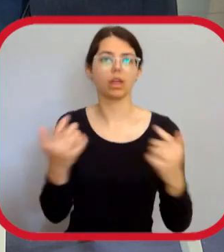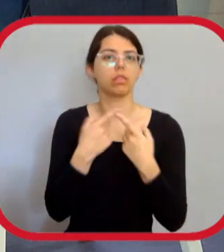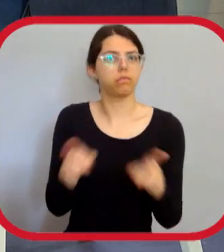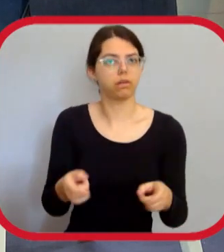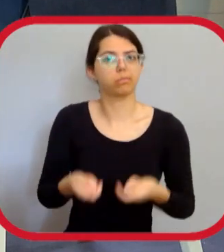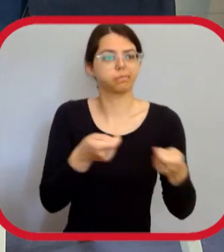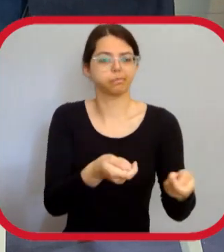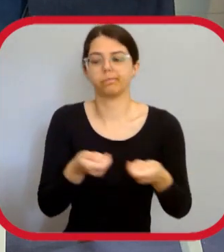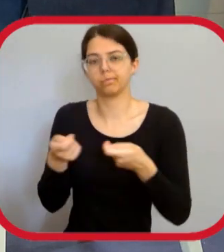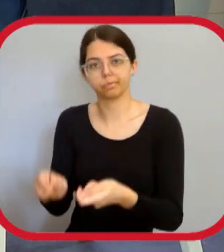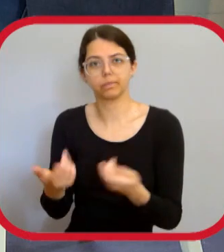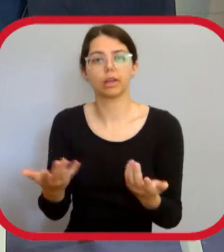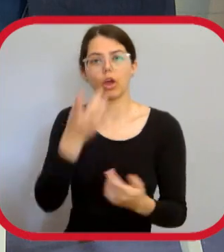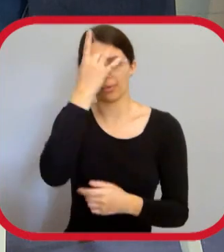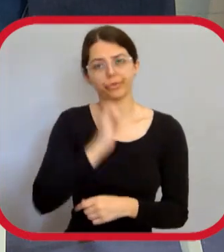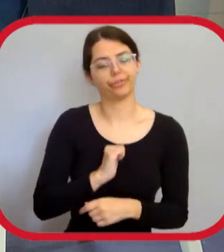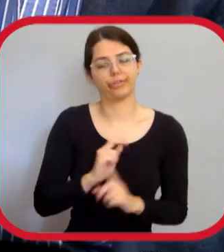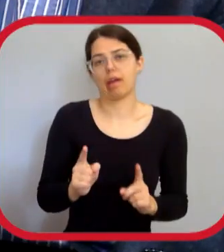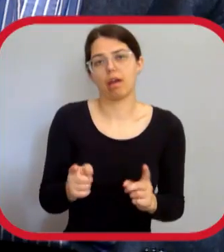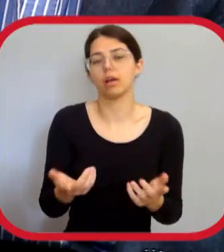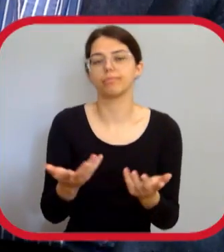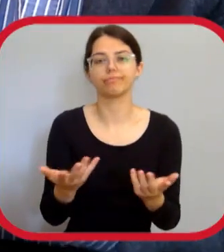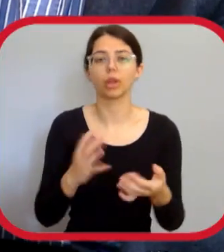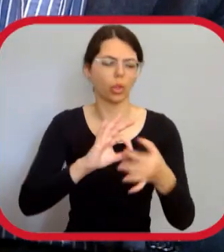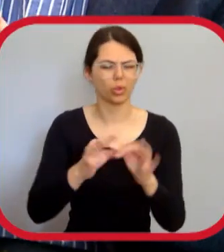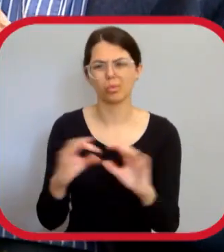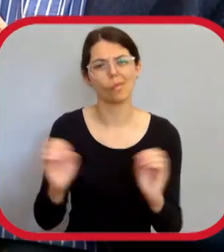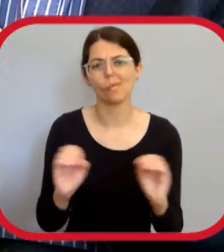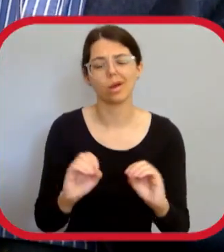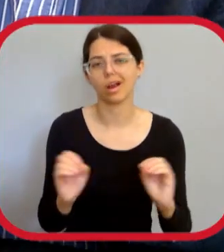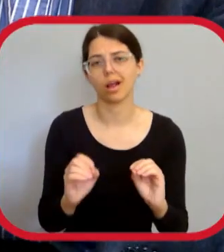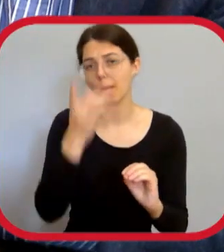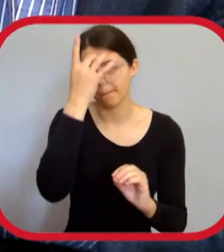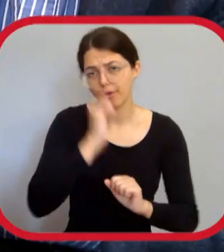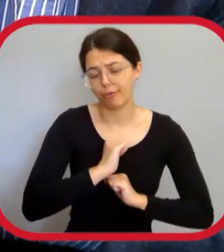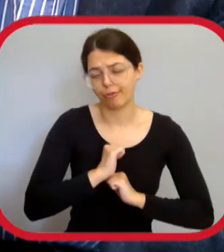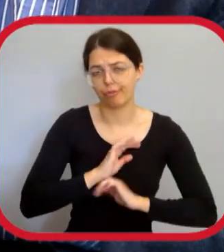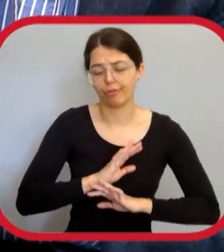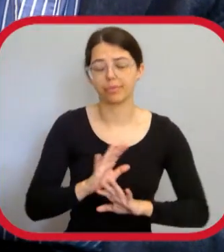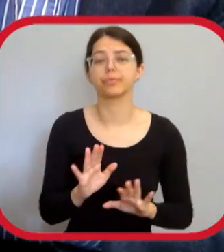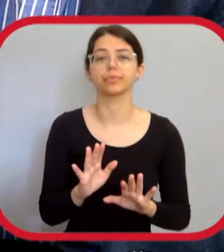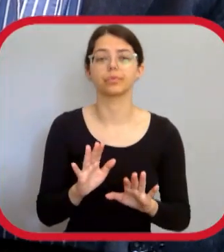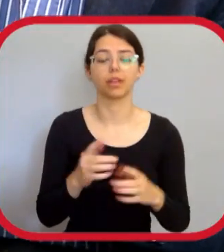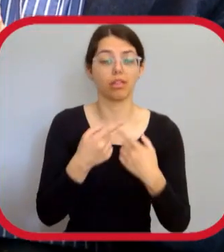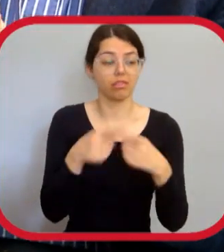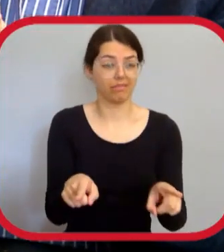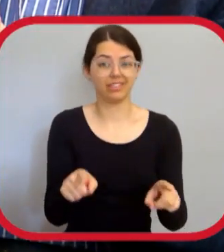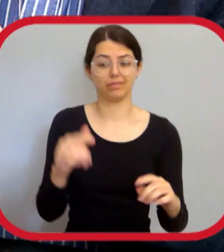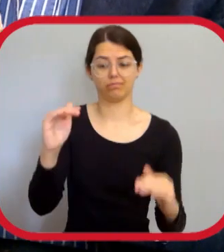de financiamento. Portanto, a minha opinião é de facto esta, ou seja, não faz sentido, na minha